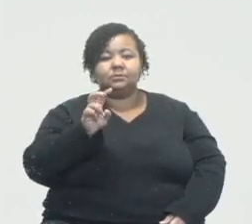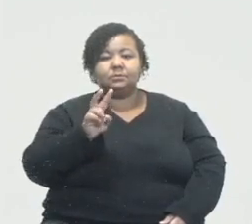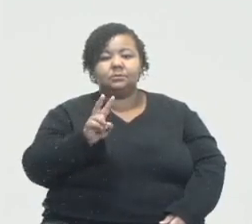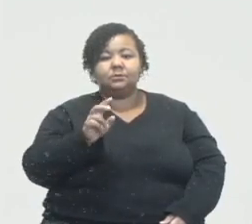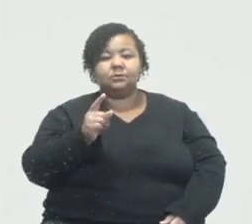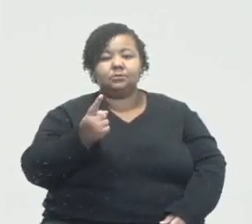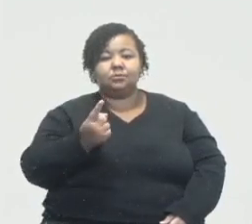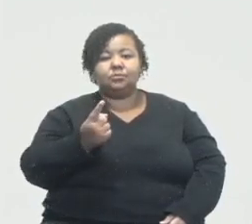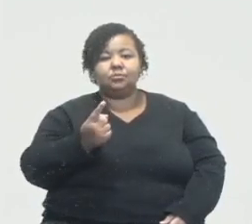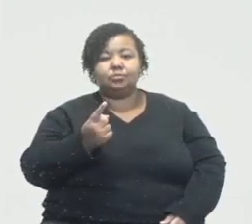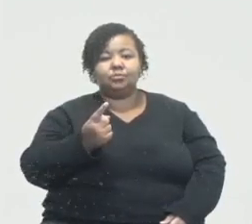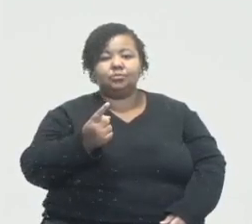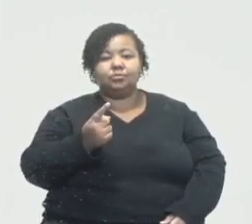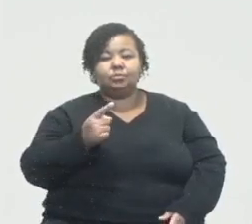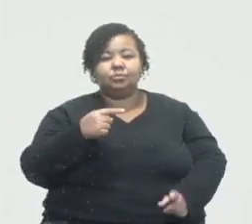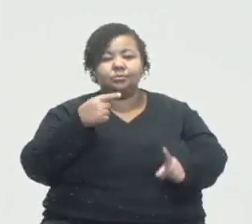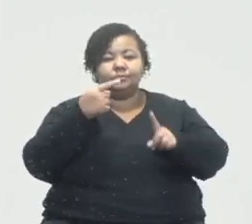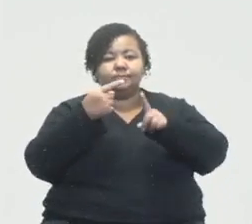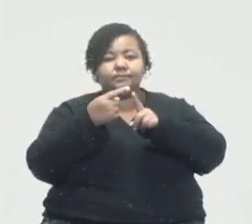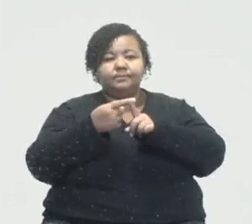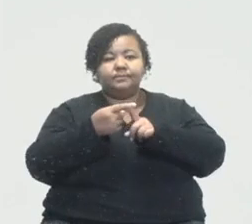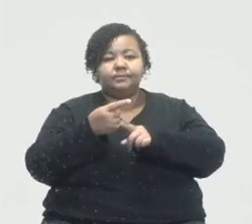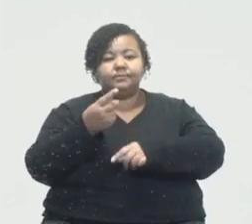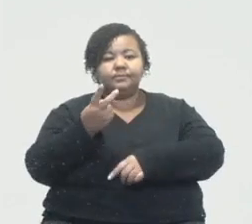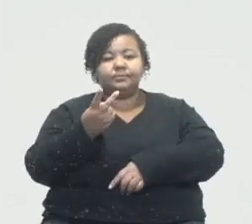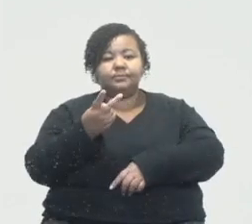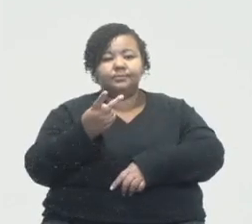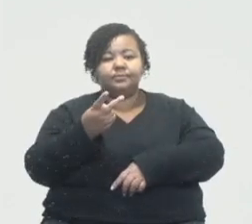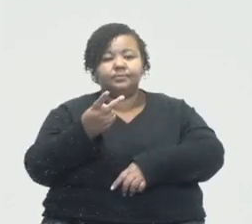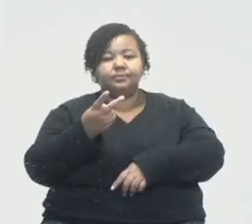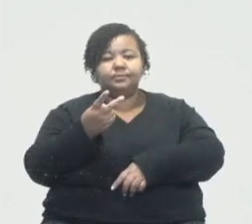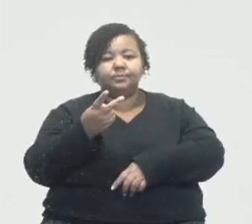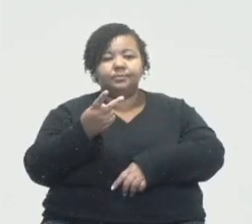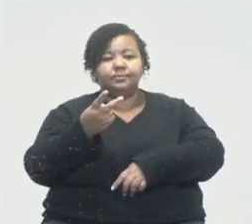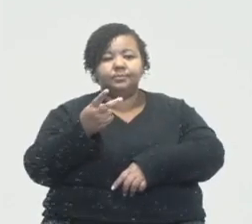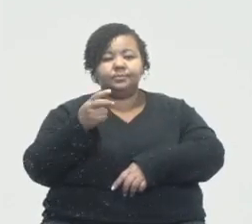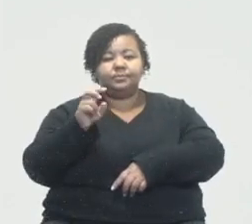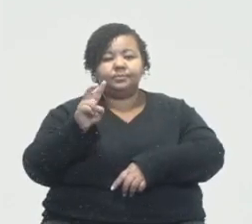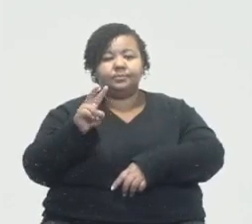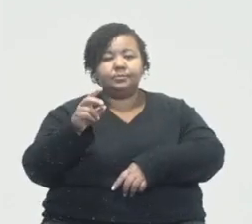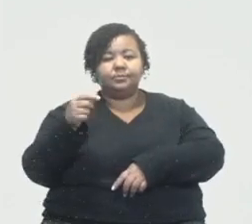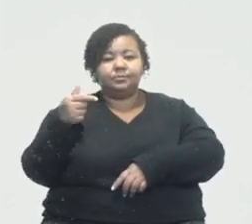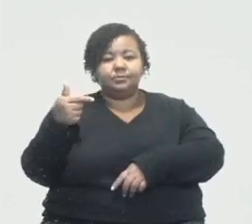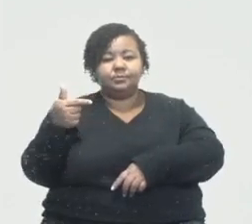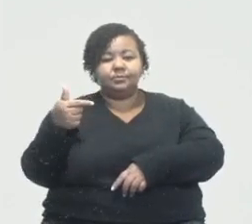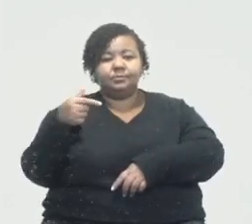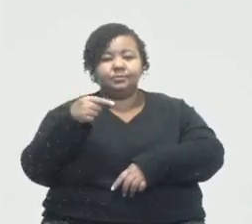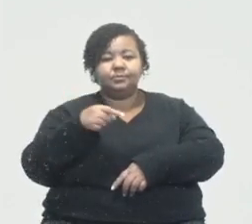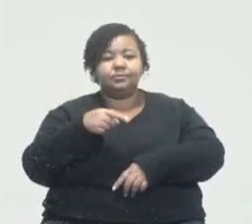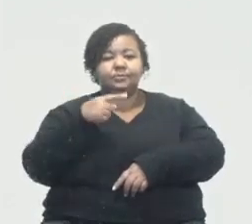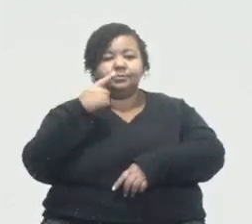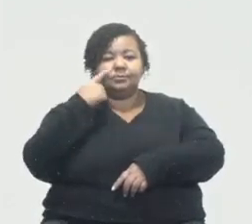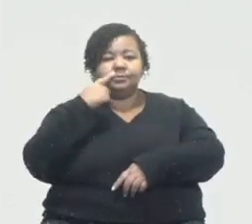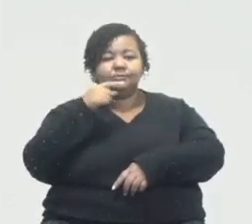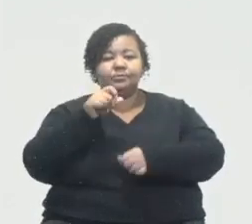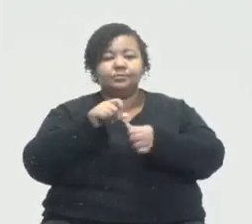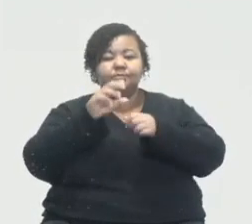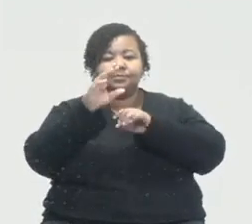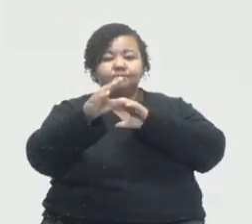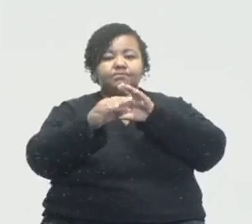V1 mais 2 V2, assim como